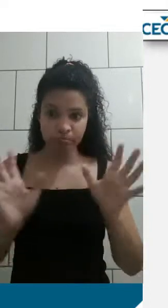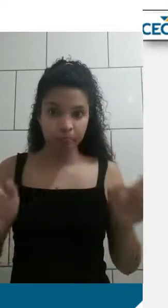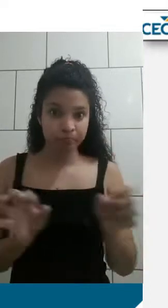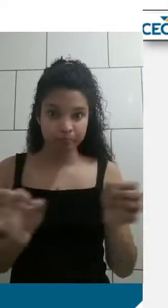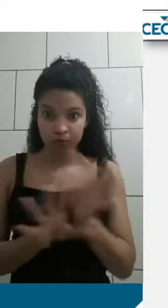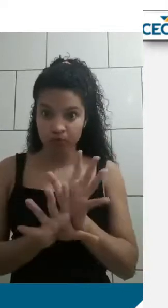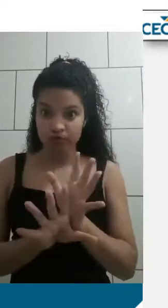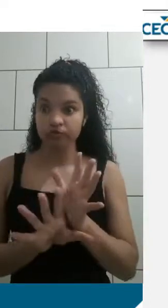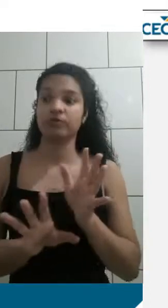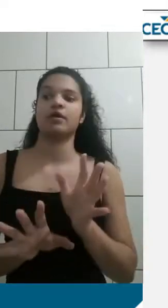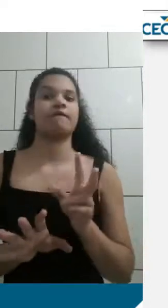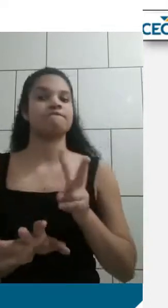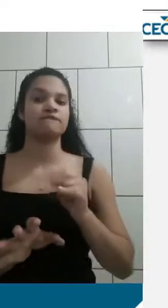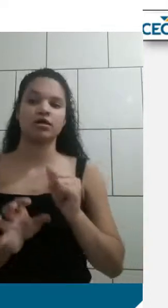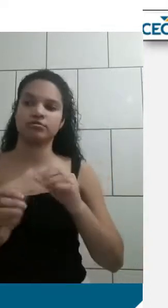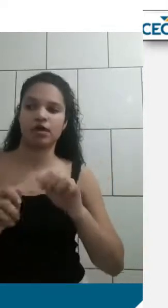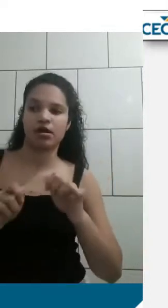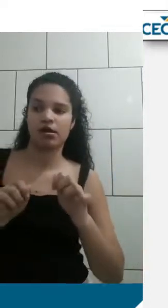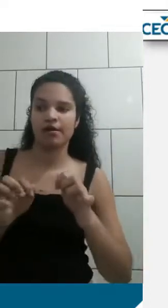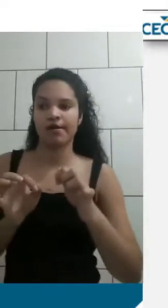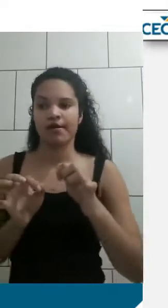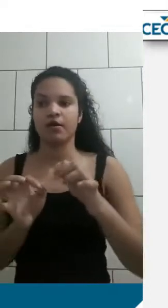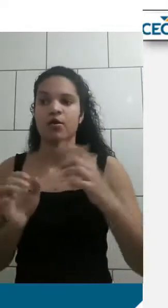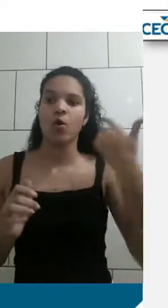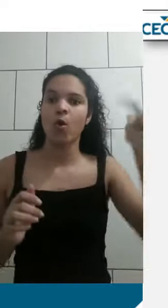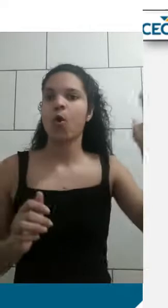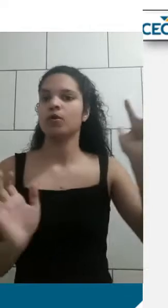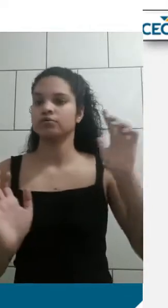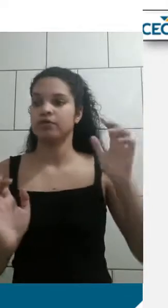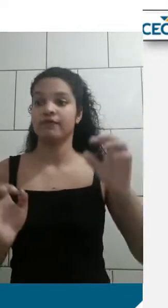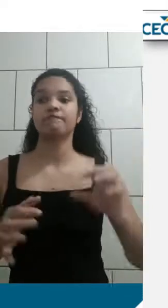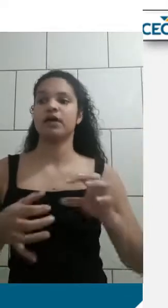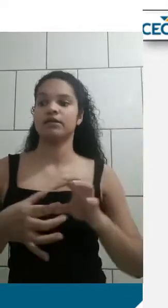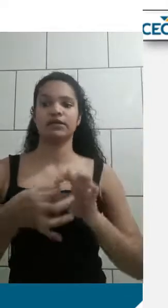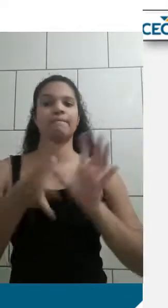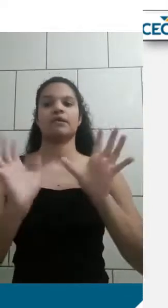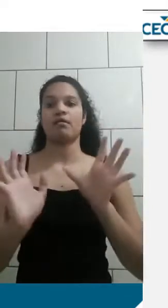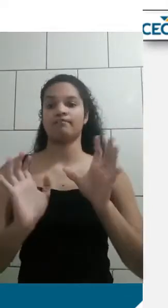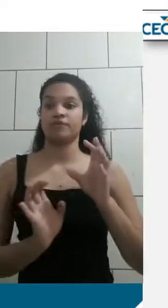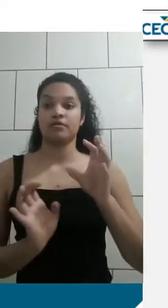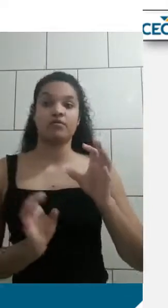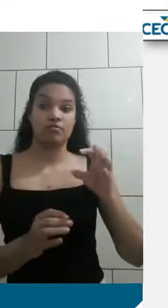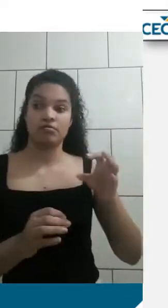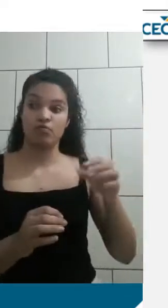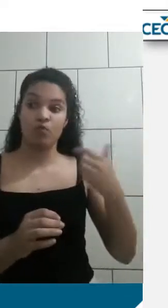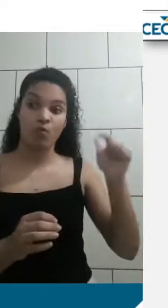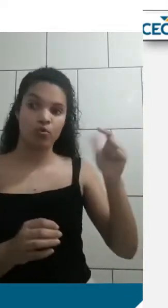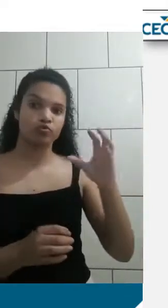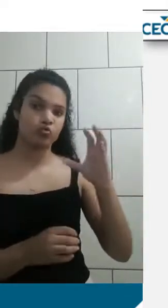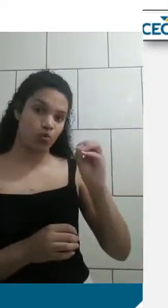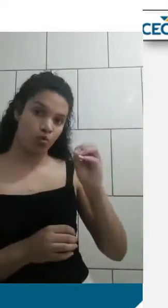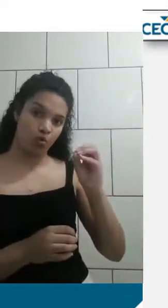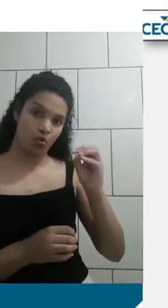se deslocar sobre a molécula de RNA mensageiro e deixar disponível o próximo códon para leitura, que é o